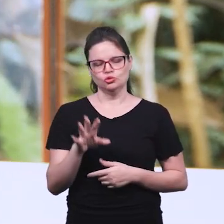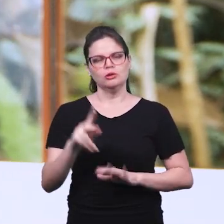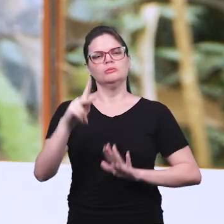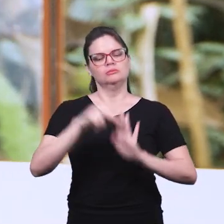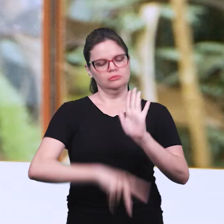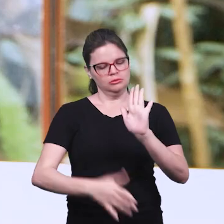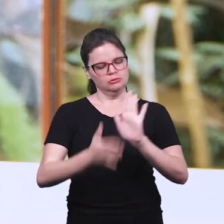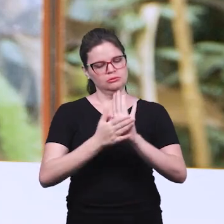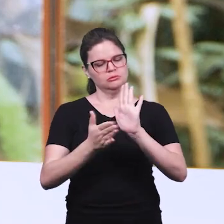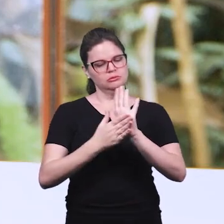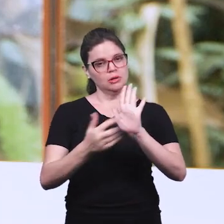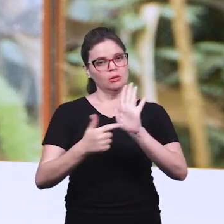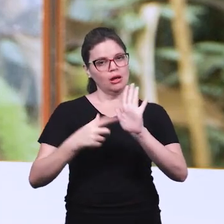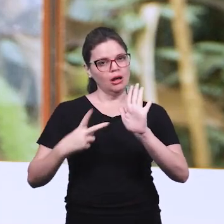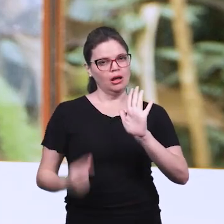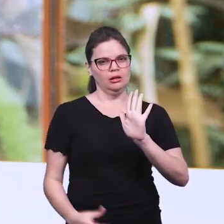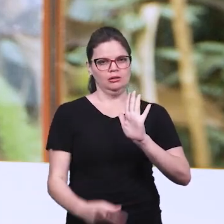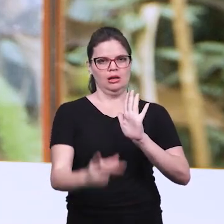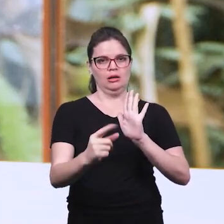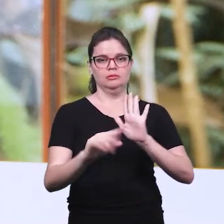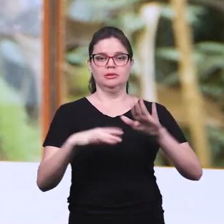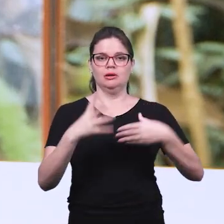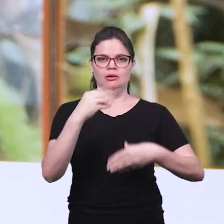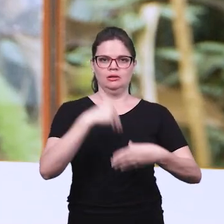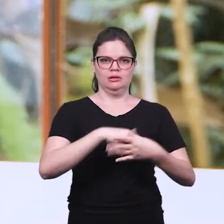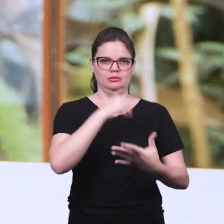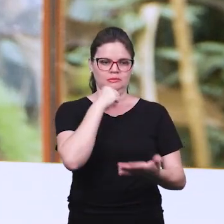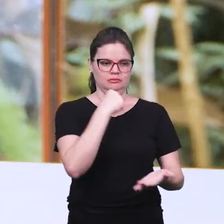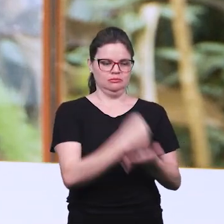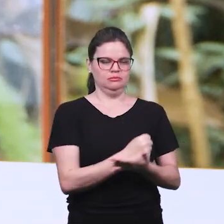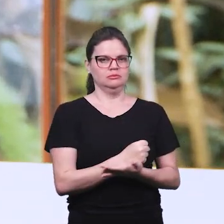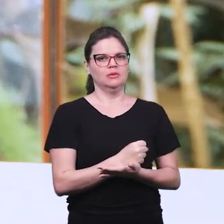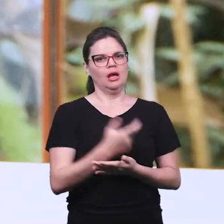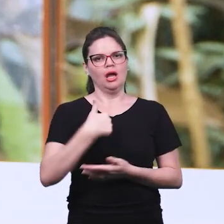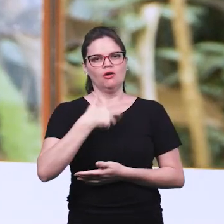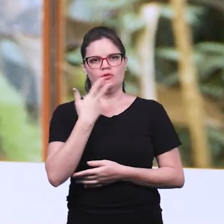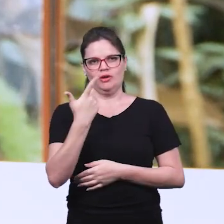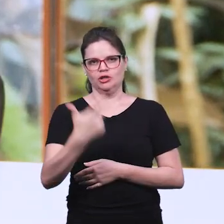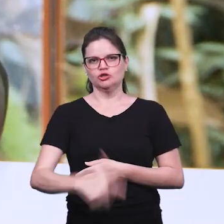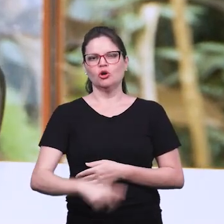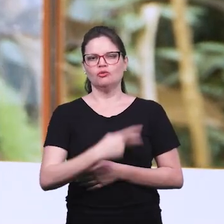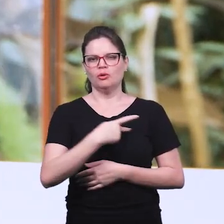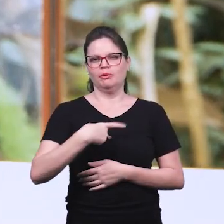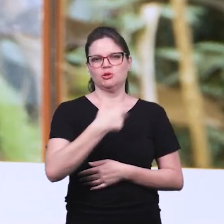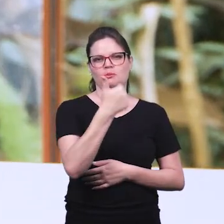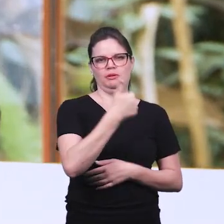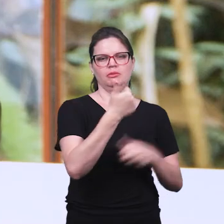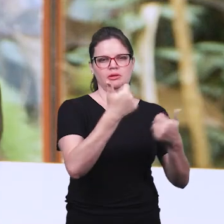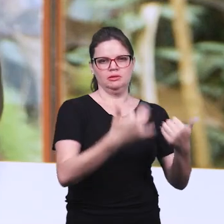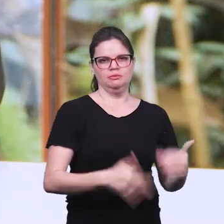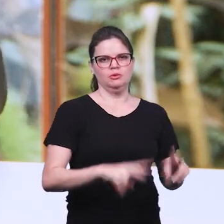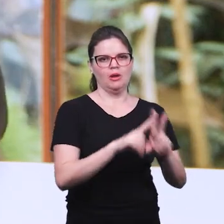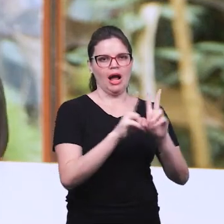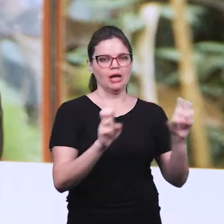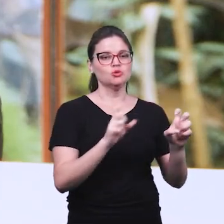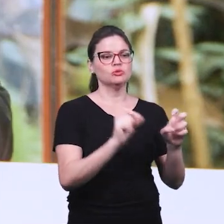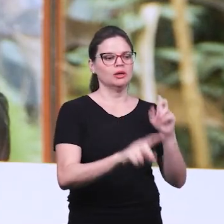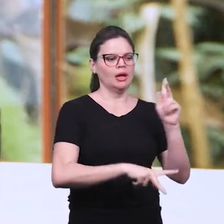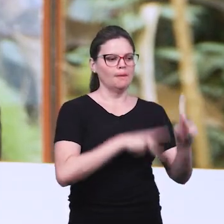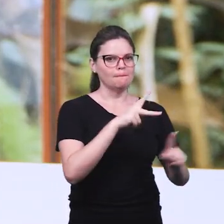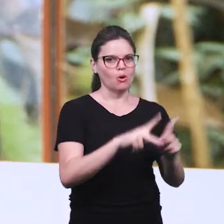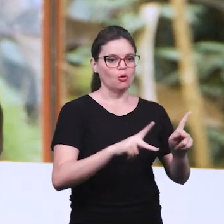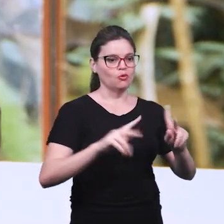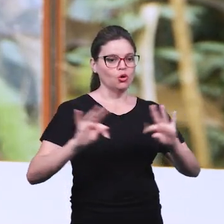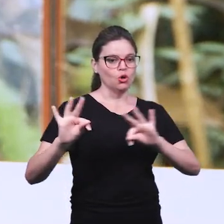seu plano, no Antigo Testamento, embora, vou repetir aqui uma expressão que o pastor Antônio Carlos usou, de todos os povos da terra, somente um tinha um acordo